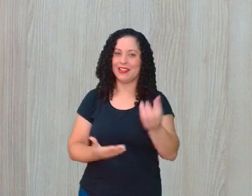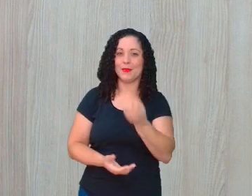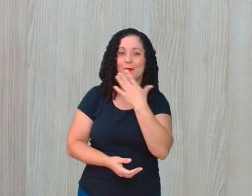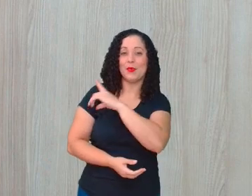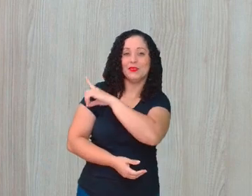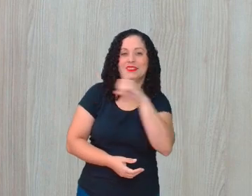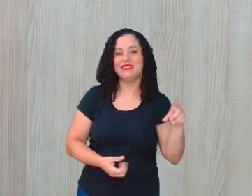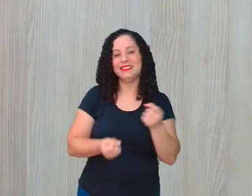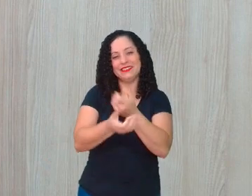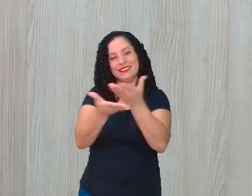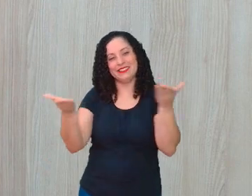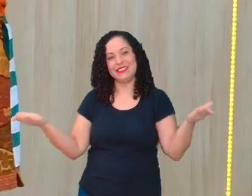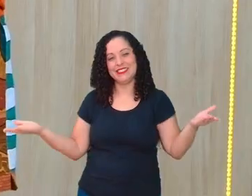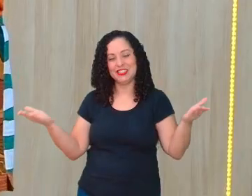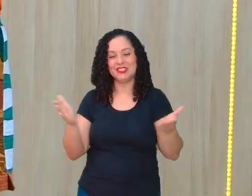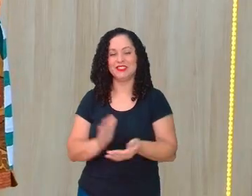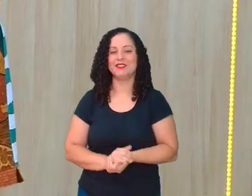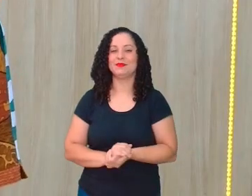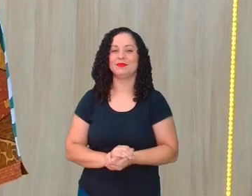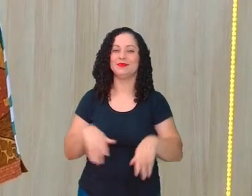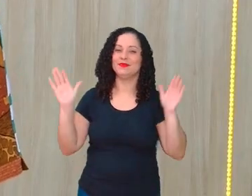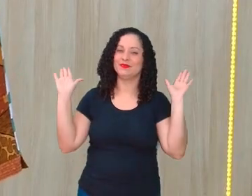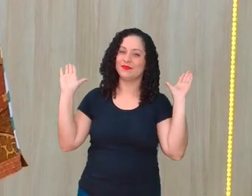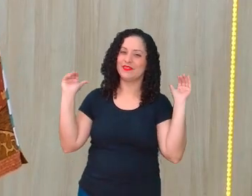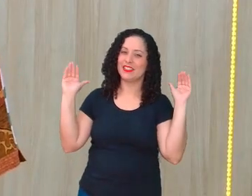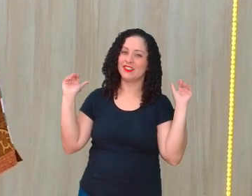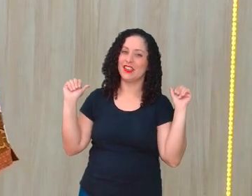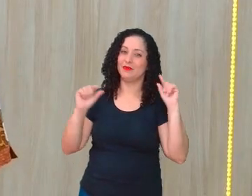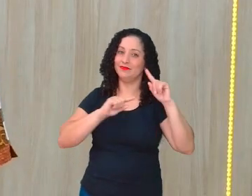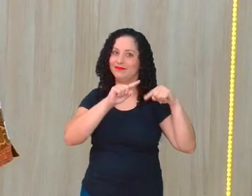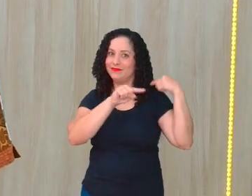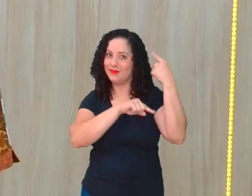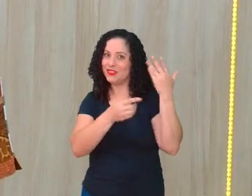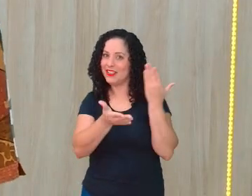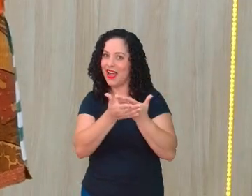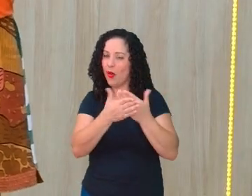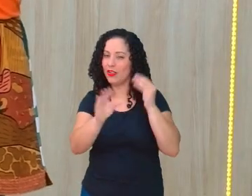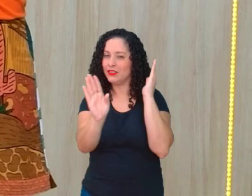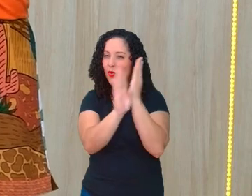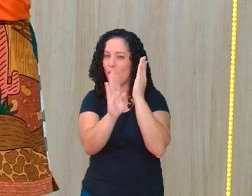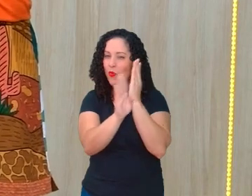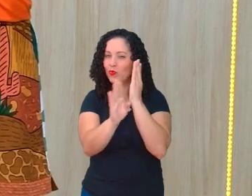dia a todos. Tchau, minha gente. Até a próxima aula. A